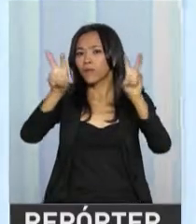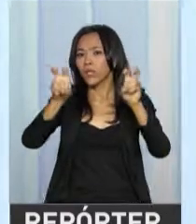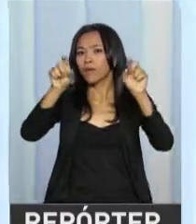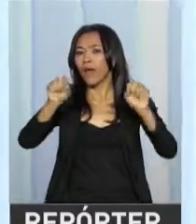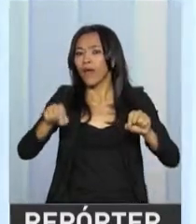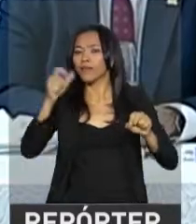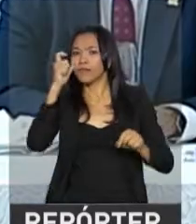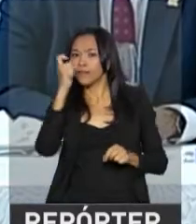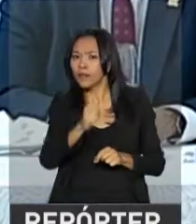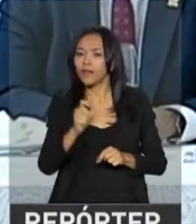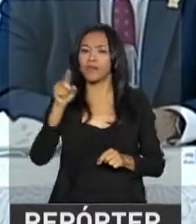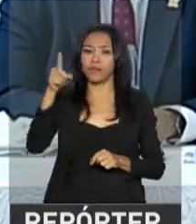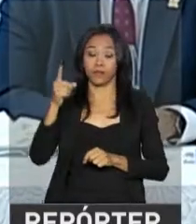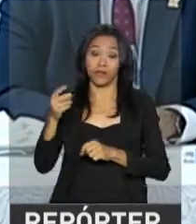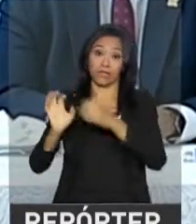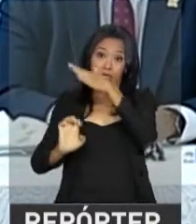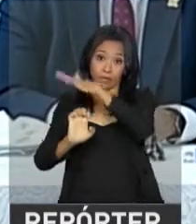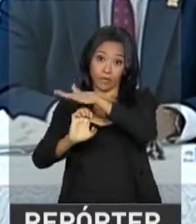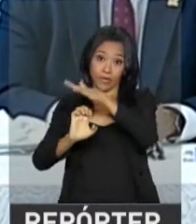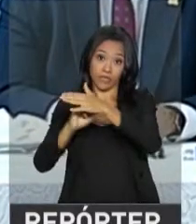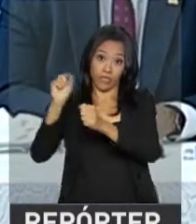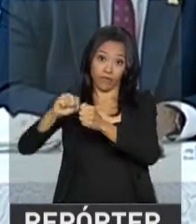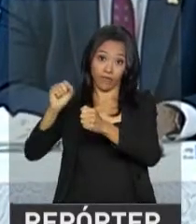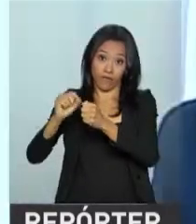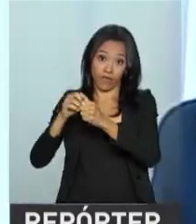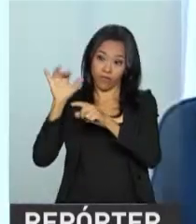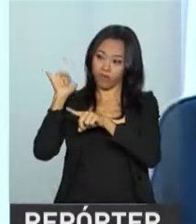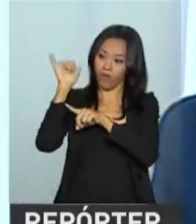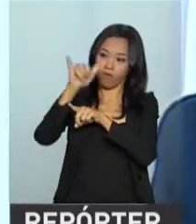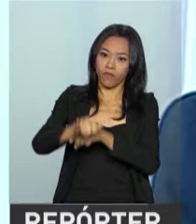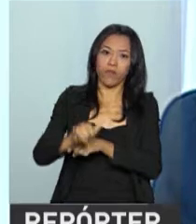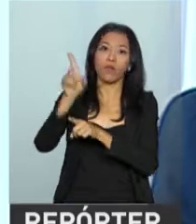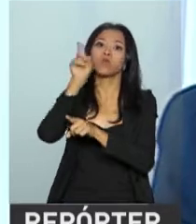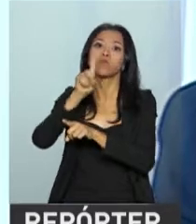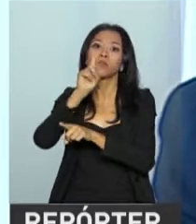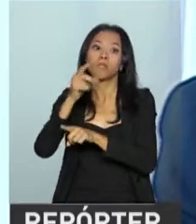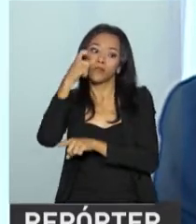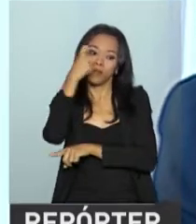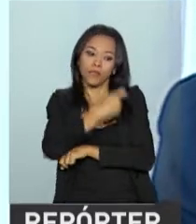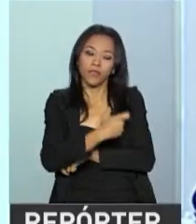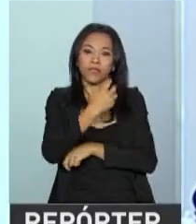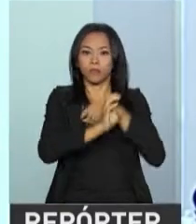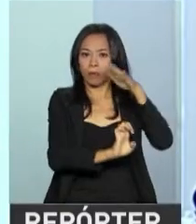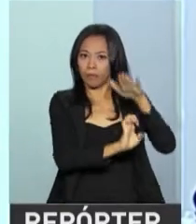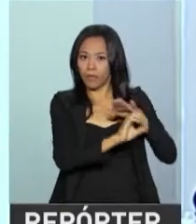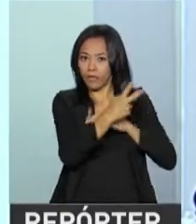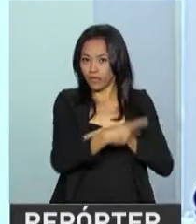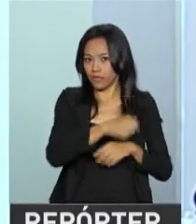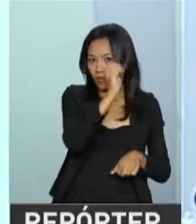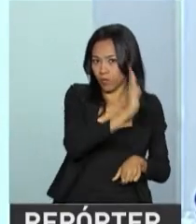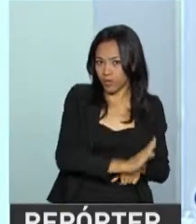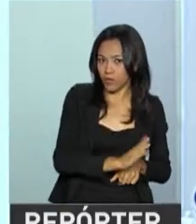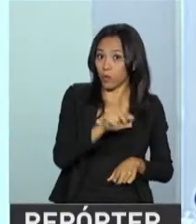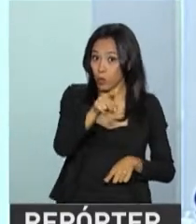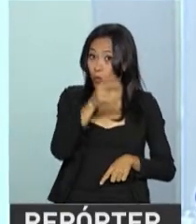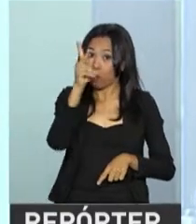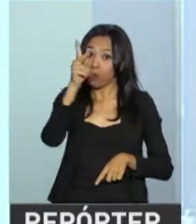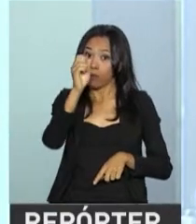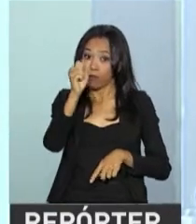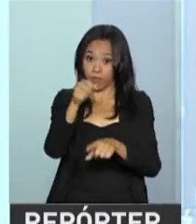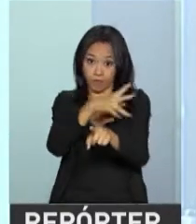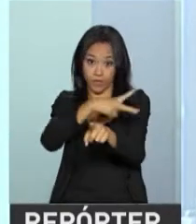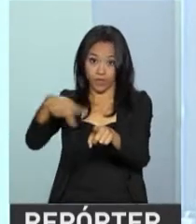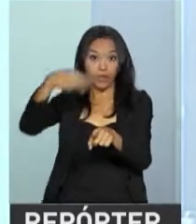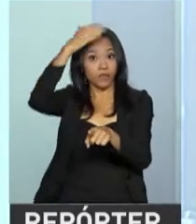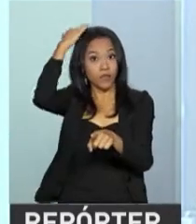interesse da empresa norte-americana fabricante de aviões Boeing na brasileira Embraer. O presidente foi claro, vê com